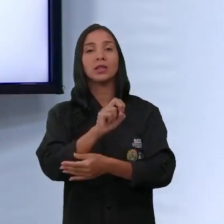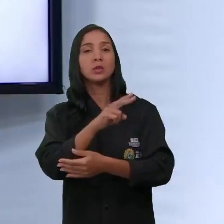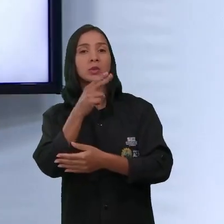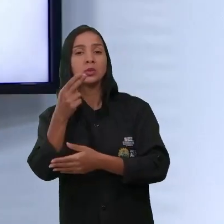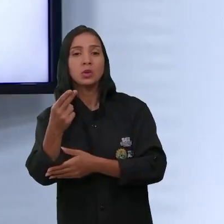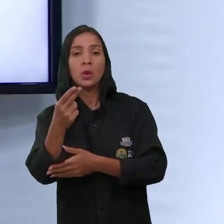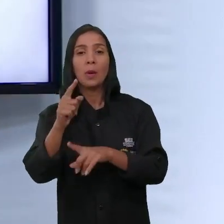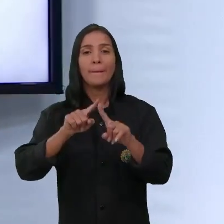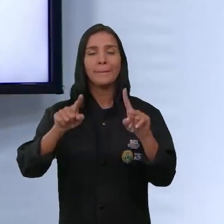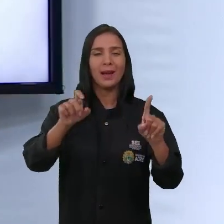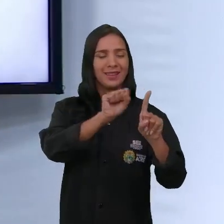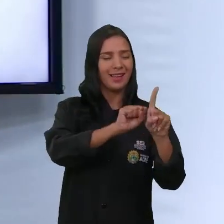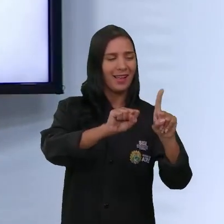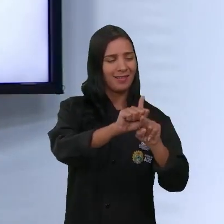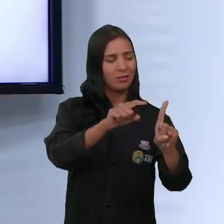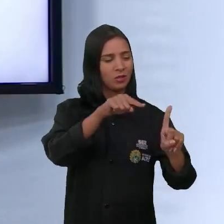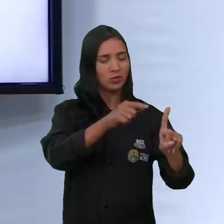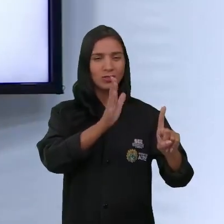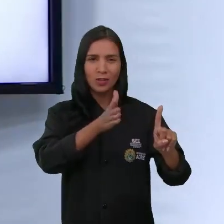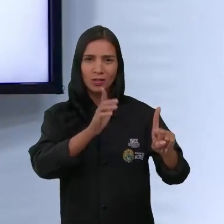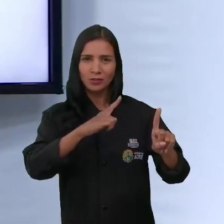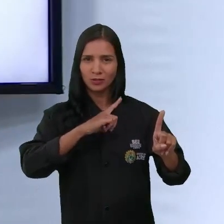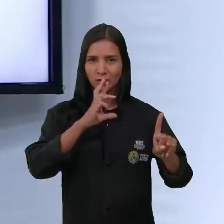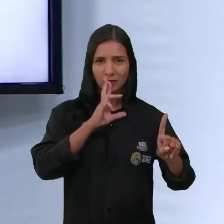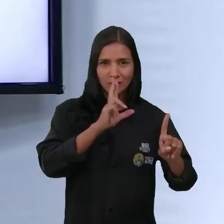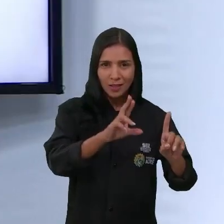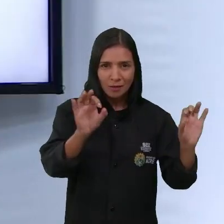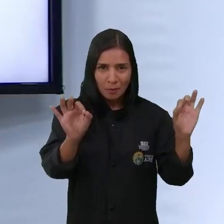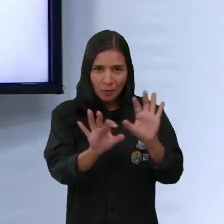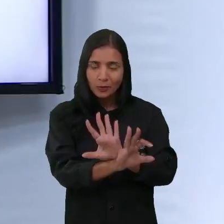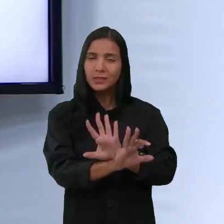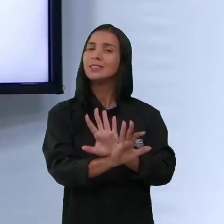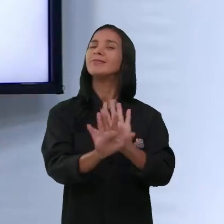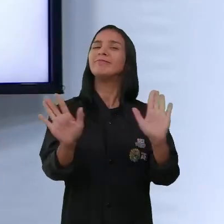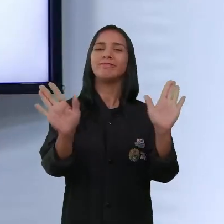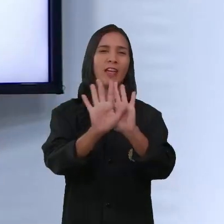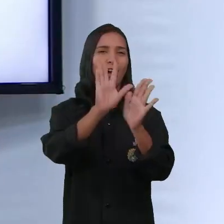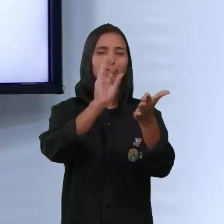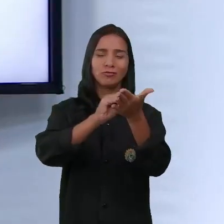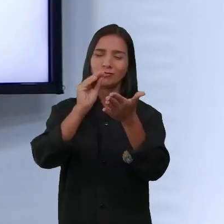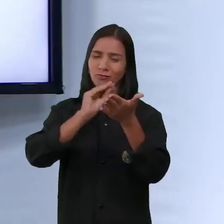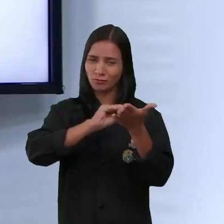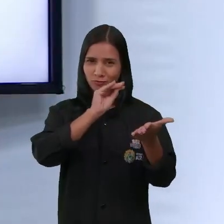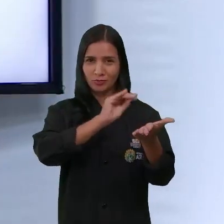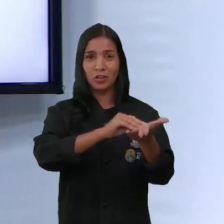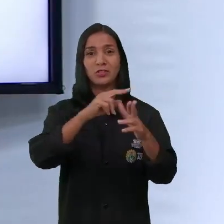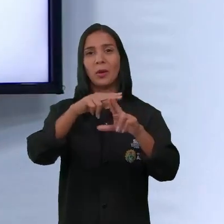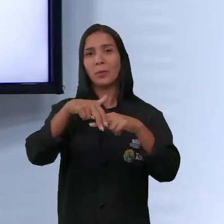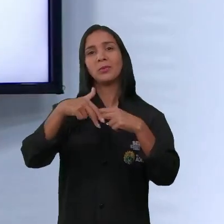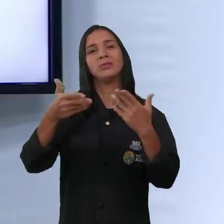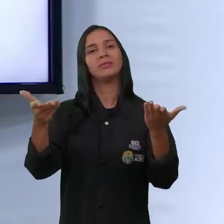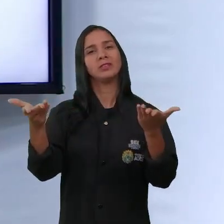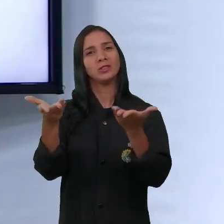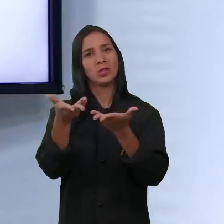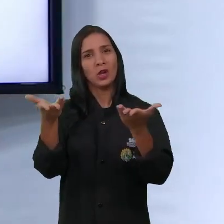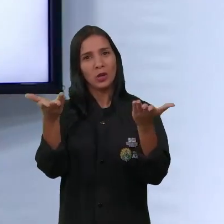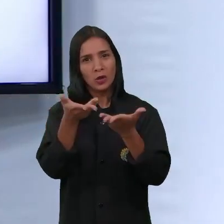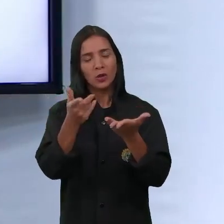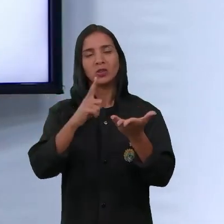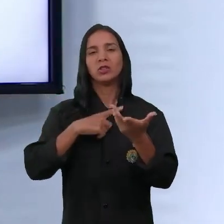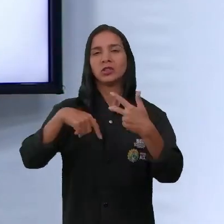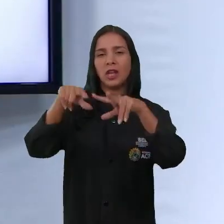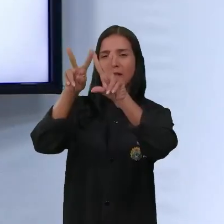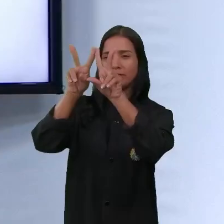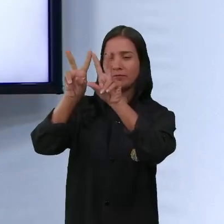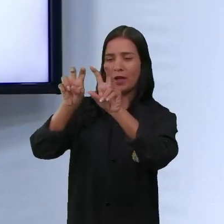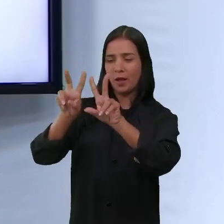pouco, já possui as respostas prontas. É por isso que nós vivemos hoje e são temáticas um